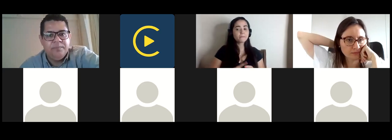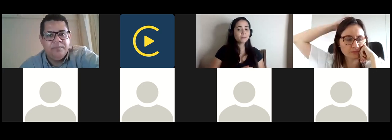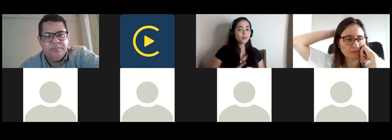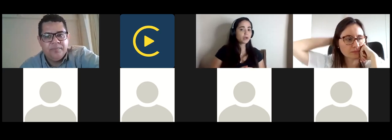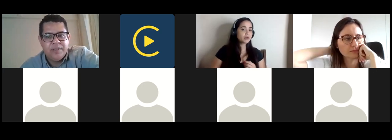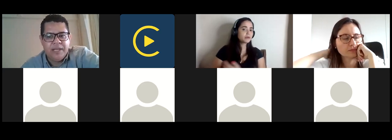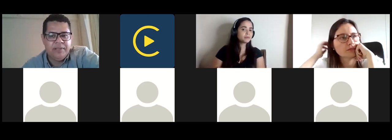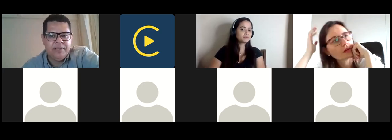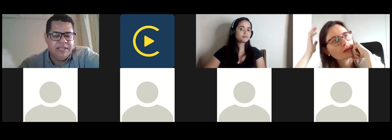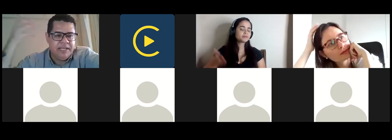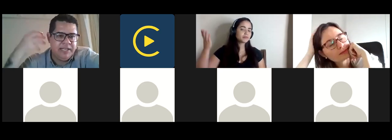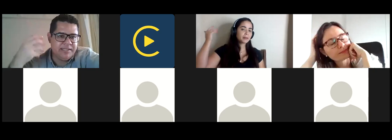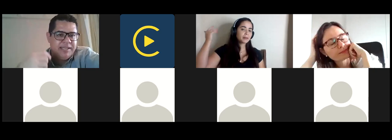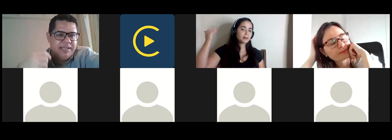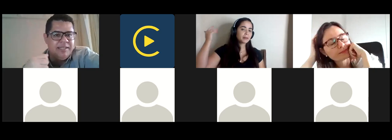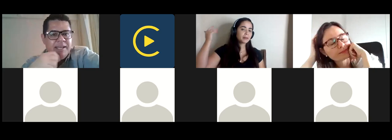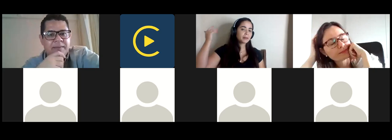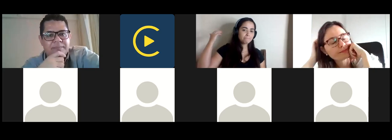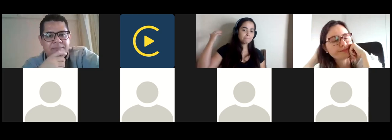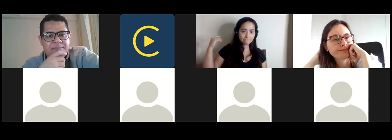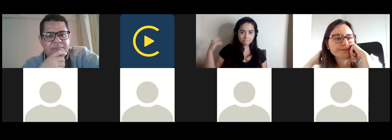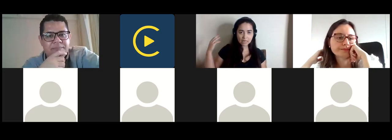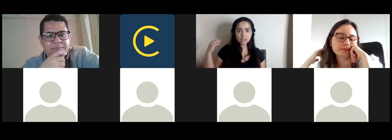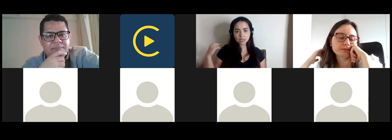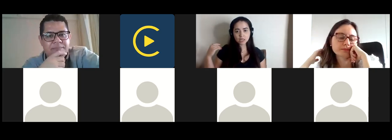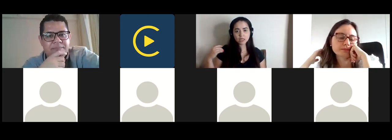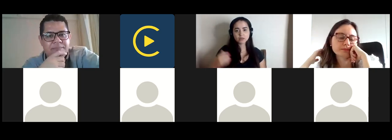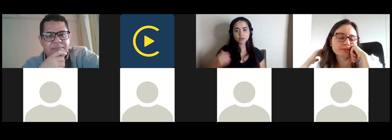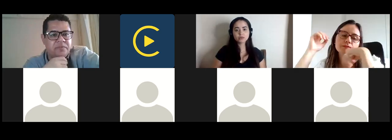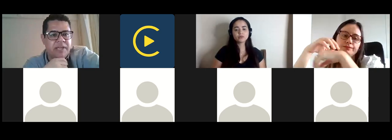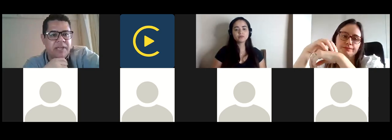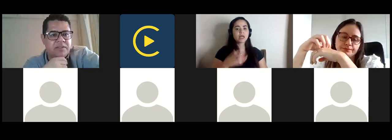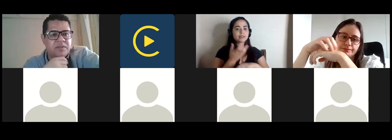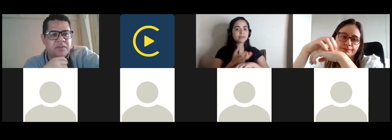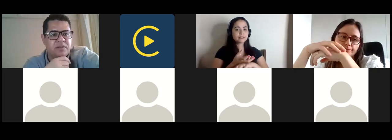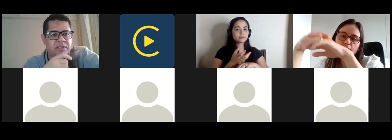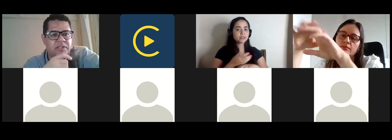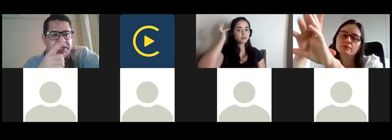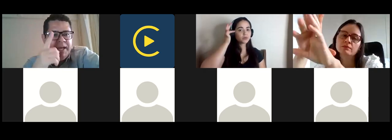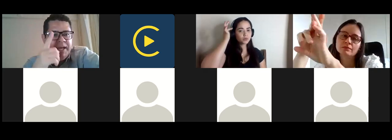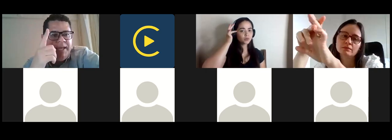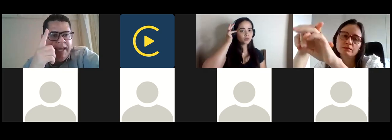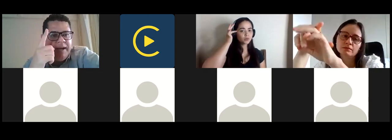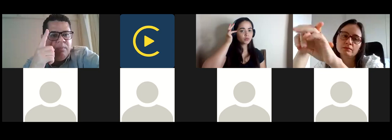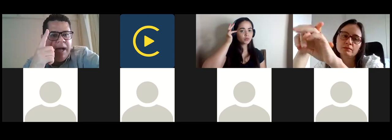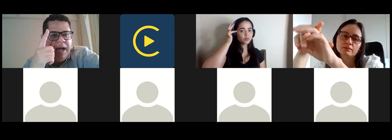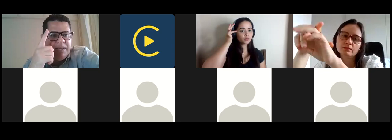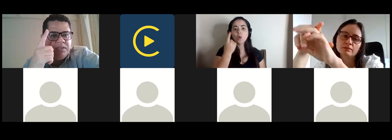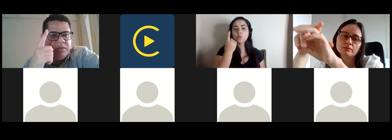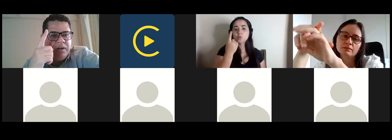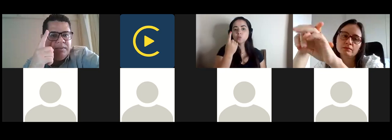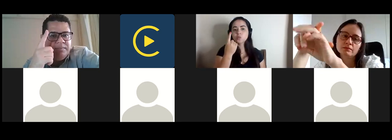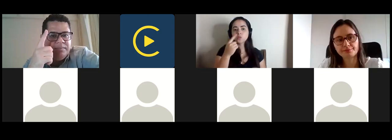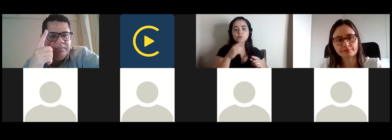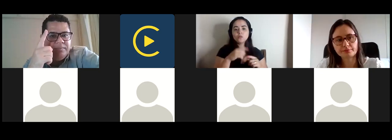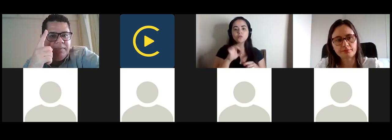Naquele tempo, na verdade, antes ainda, né, a disciplina de filosofia e sociologia era